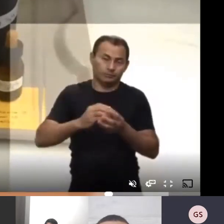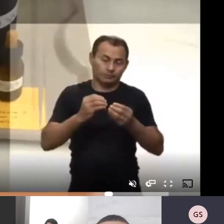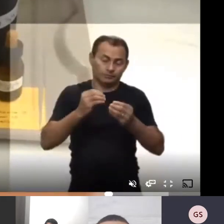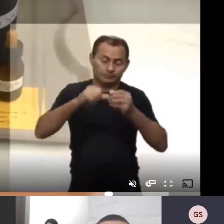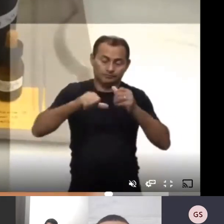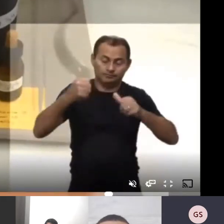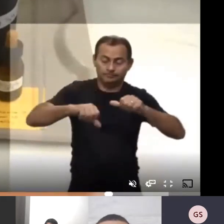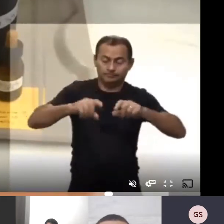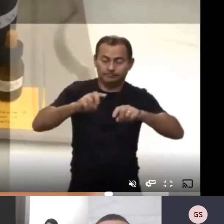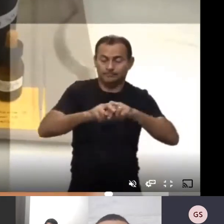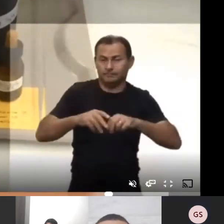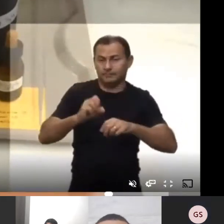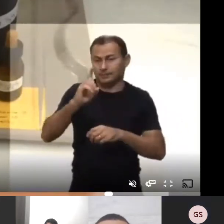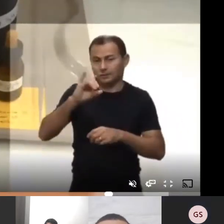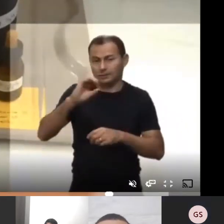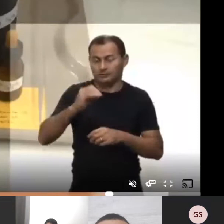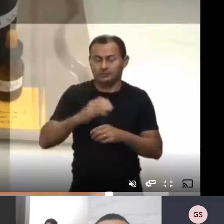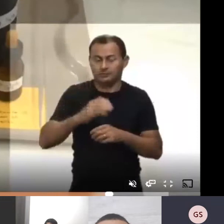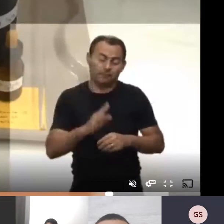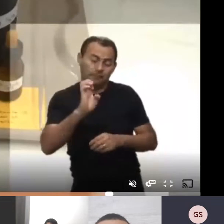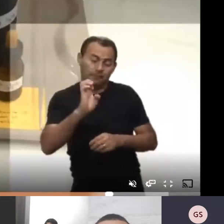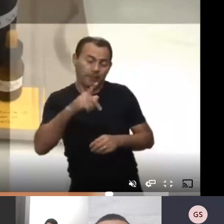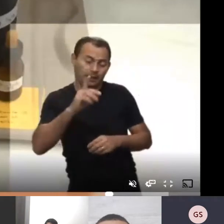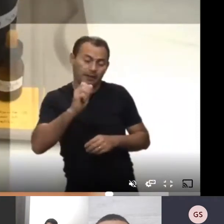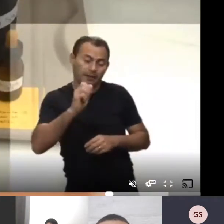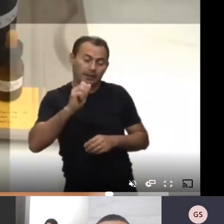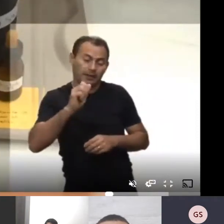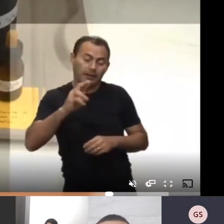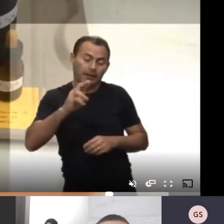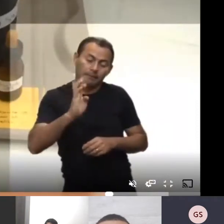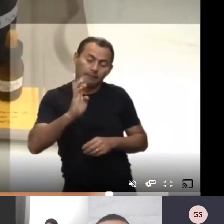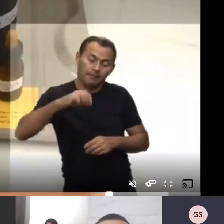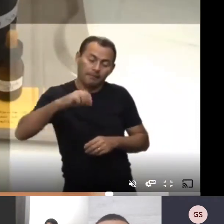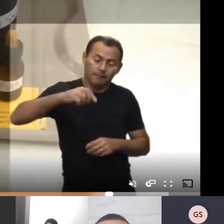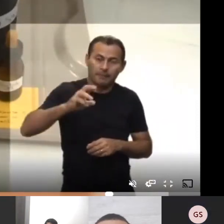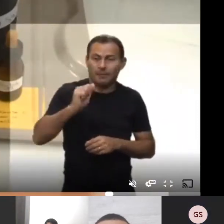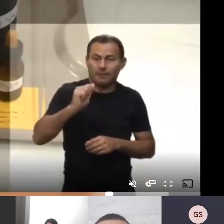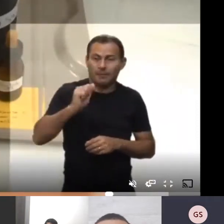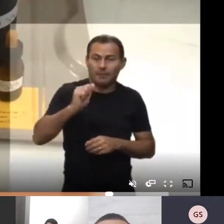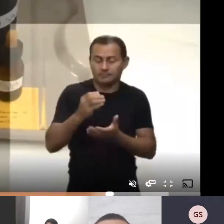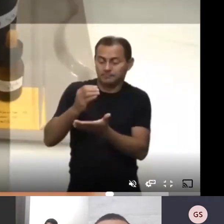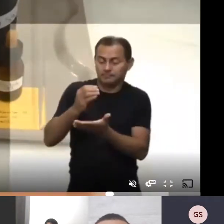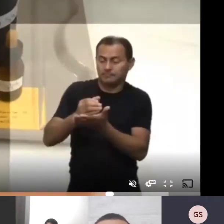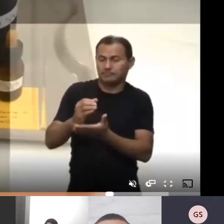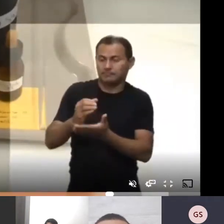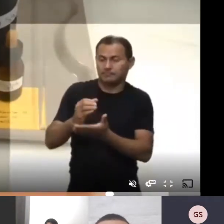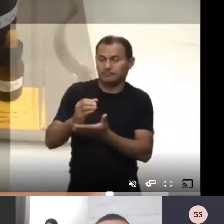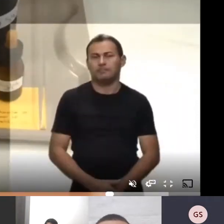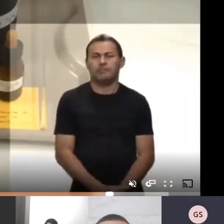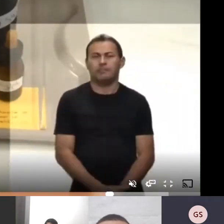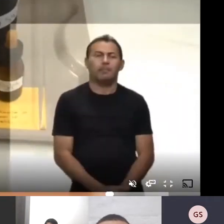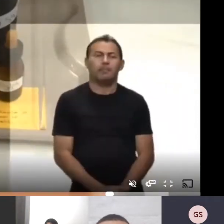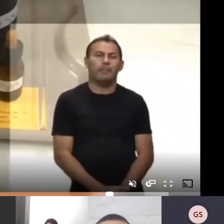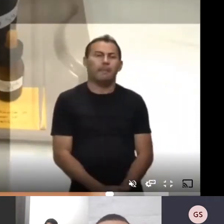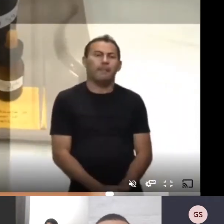que faz a mesma coisa e ver se vai reagir. Ver se a solução tampão,